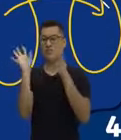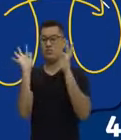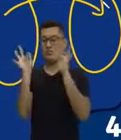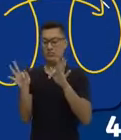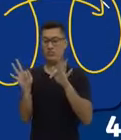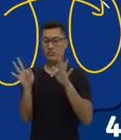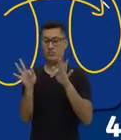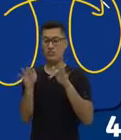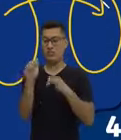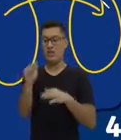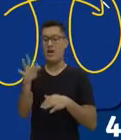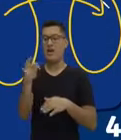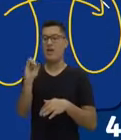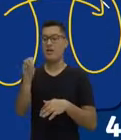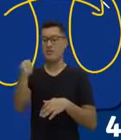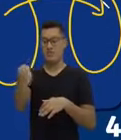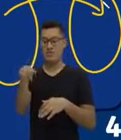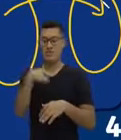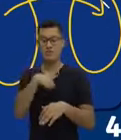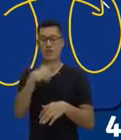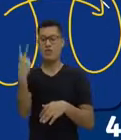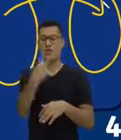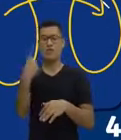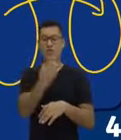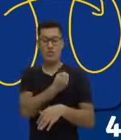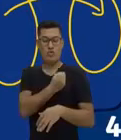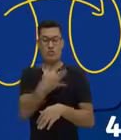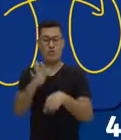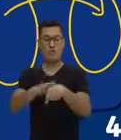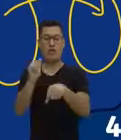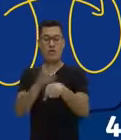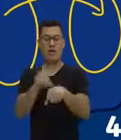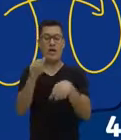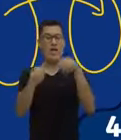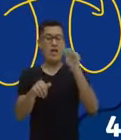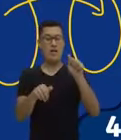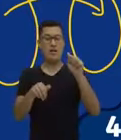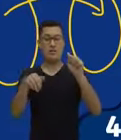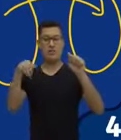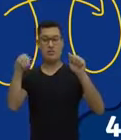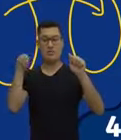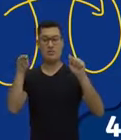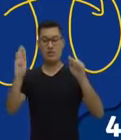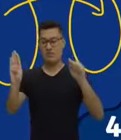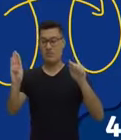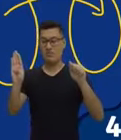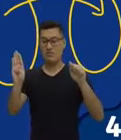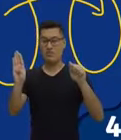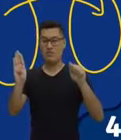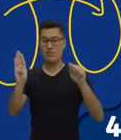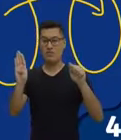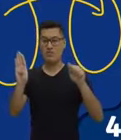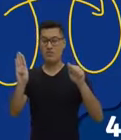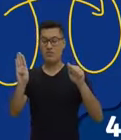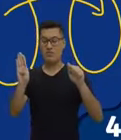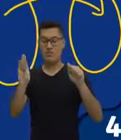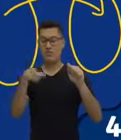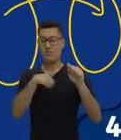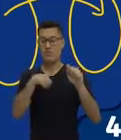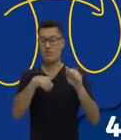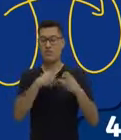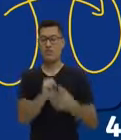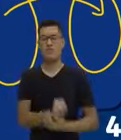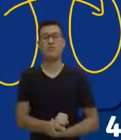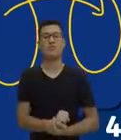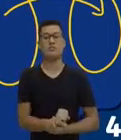quando existem dois números, que eu vou estar chamando de A e B, tá? tais que satisfaçam a seguinte condição.